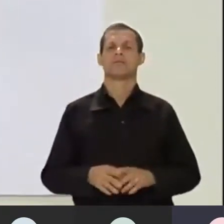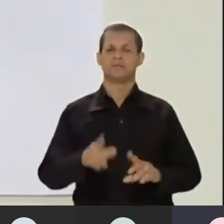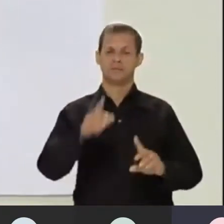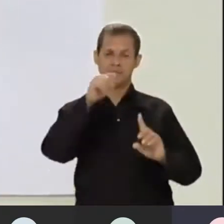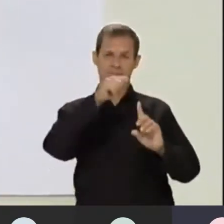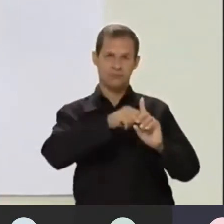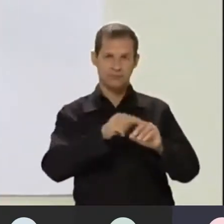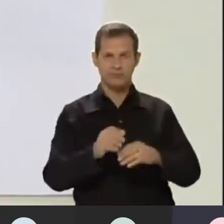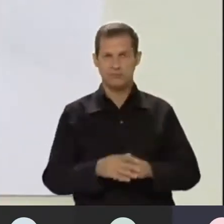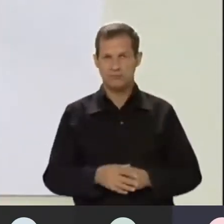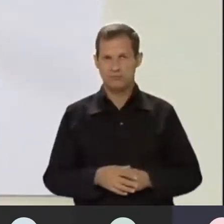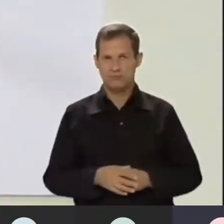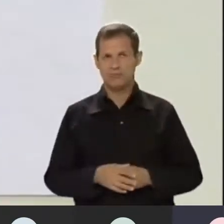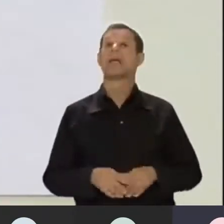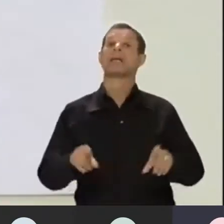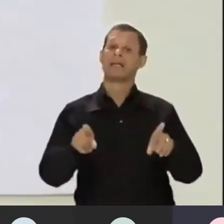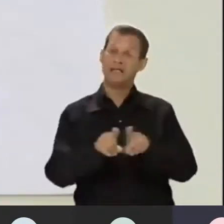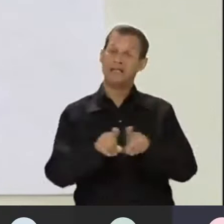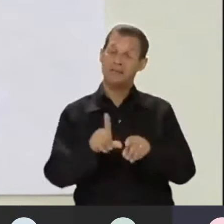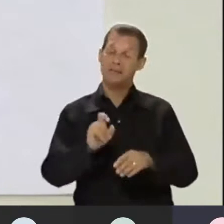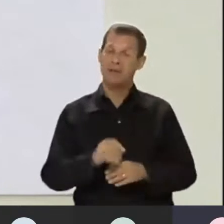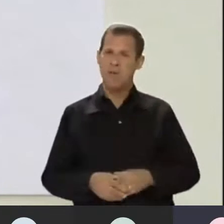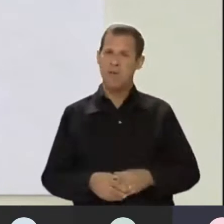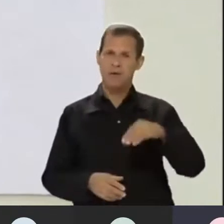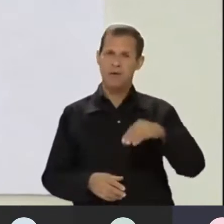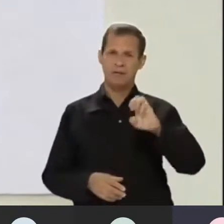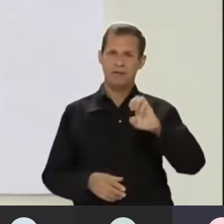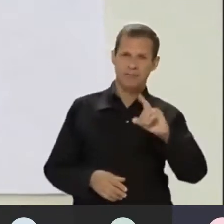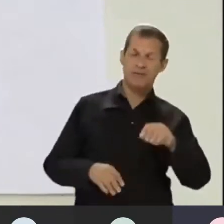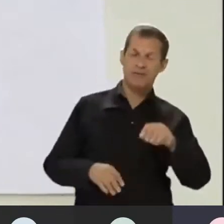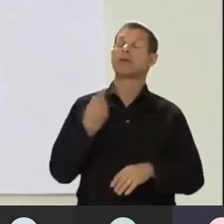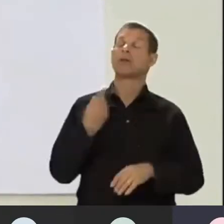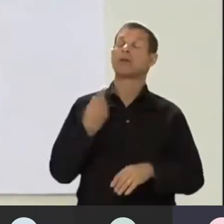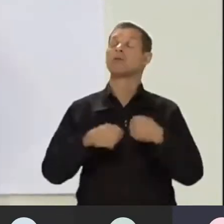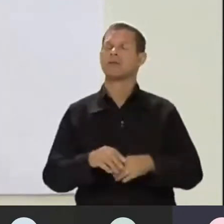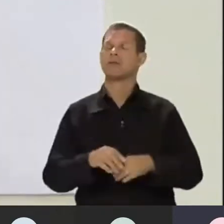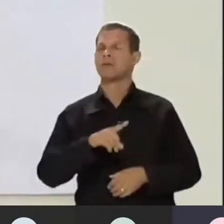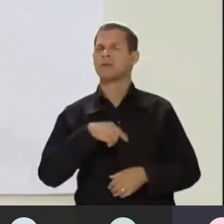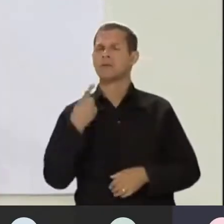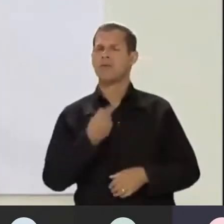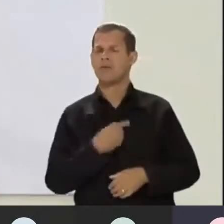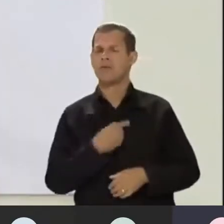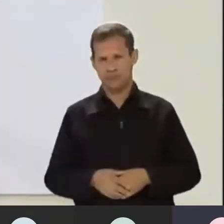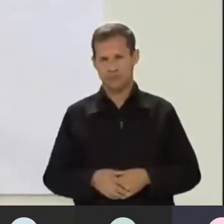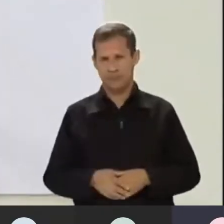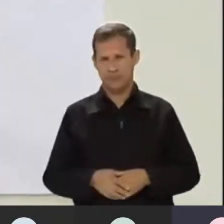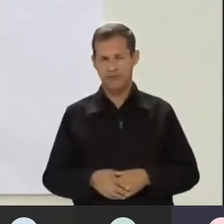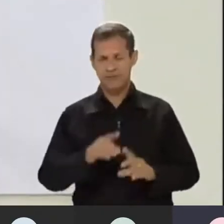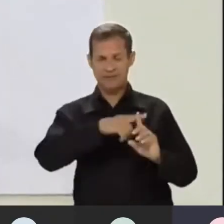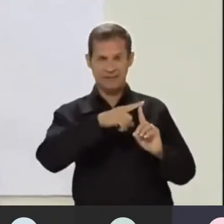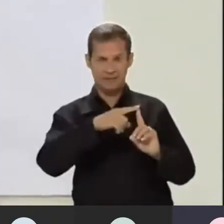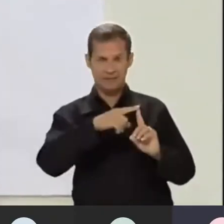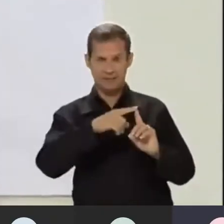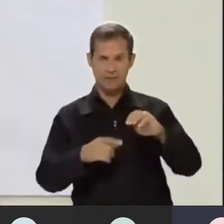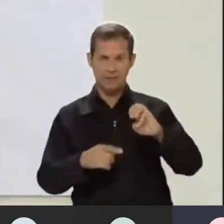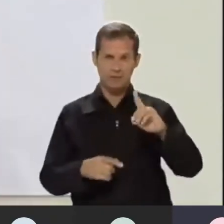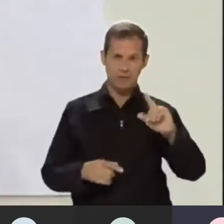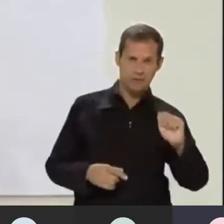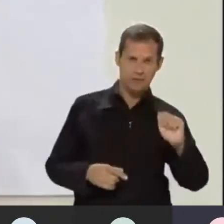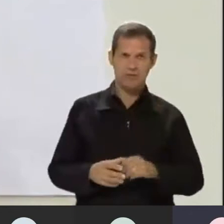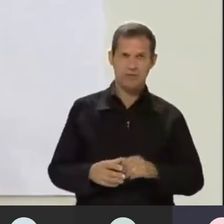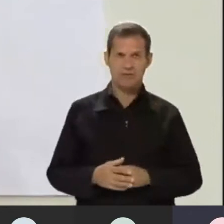do mês, tá? Que também vai ser uma média. Então, o que a gente vai precisar? A gente vai precisar colocar essa temperatura